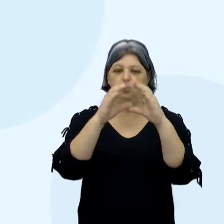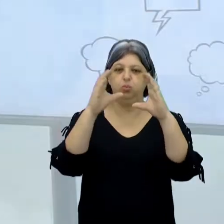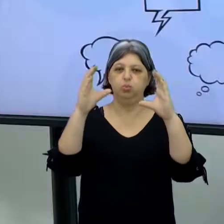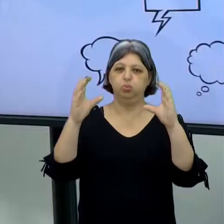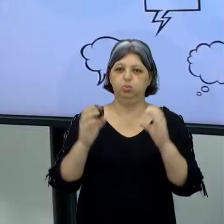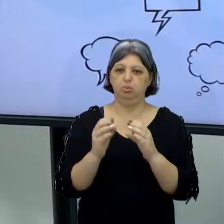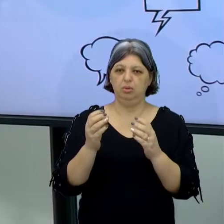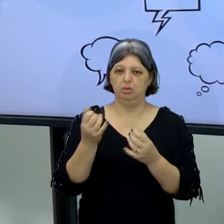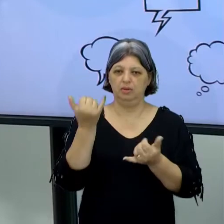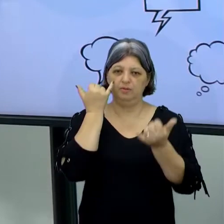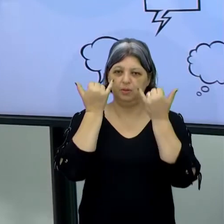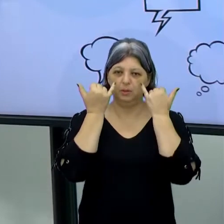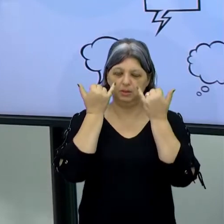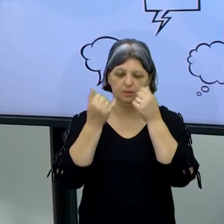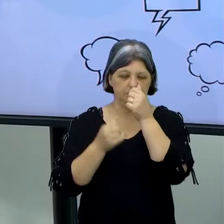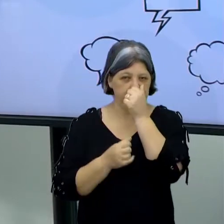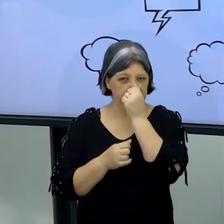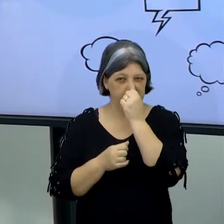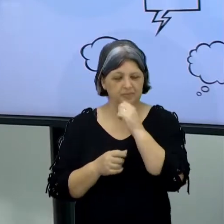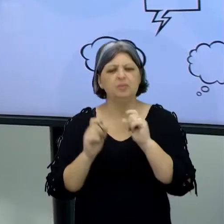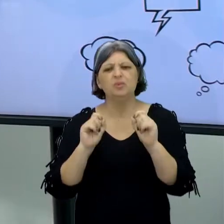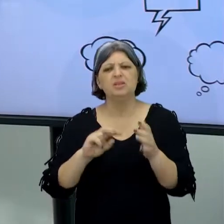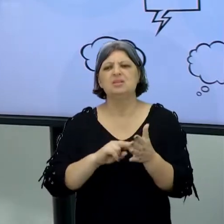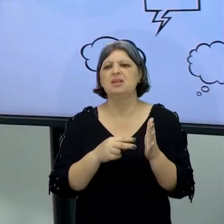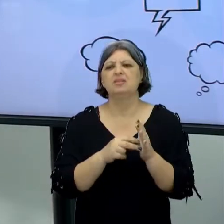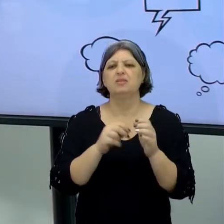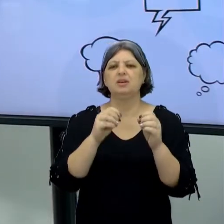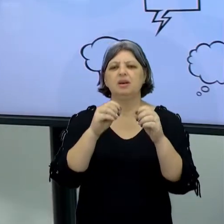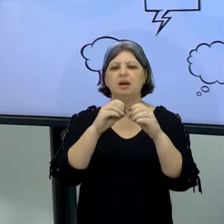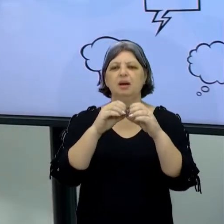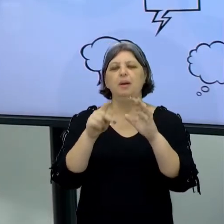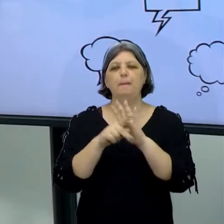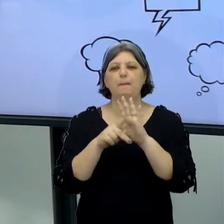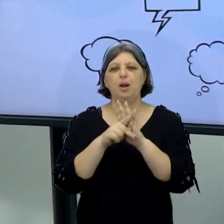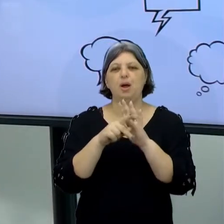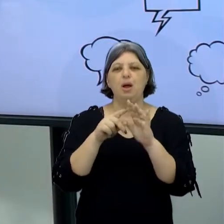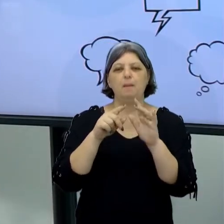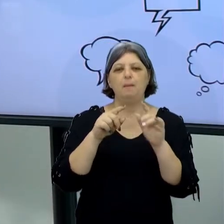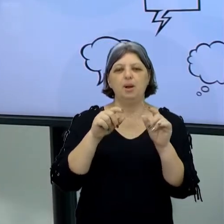bolha de informação. O que acontece? O que é uma bolha de informação? Tá.